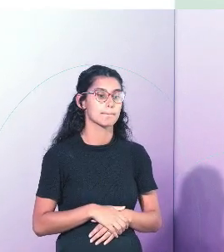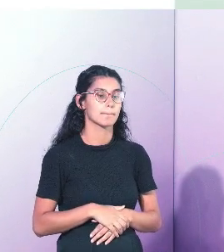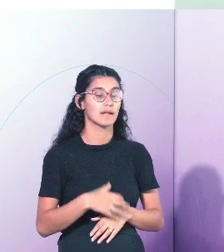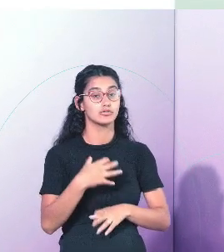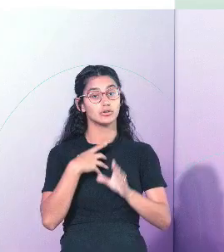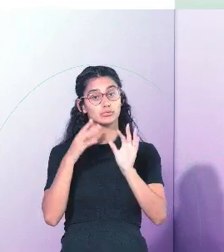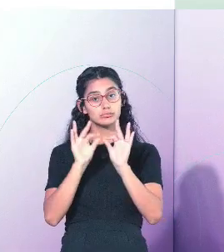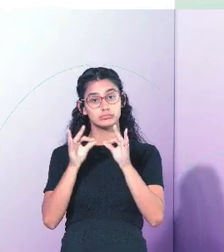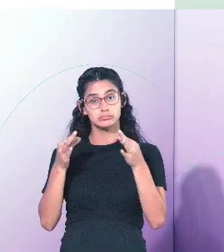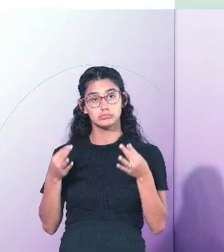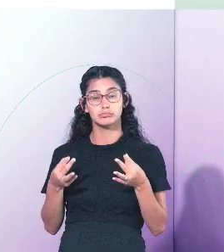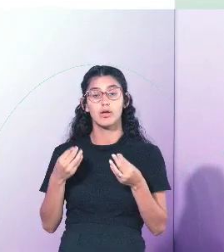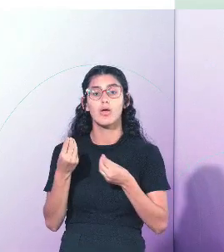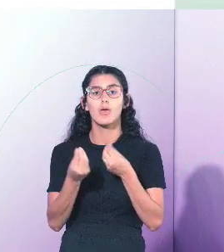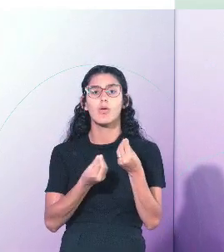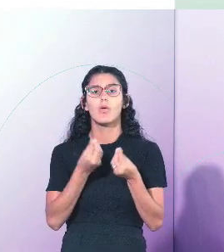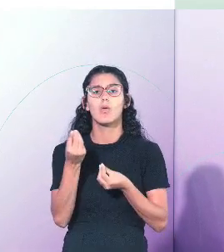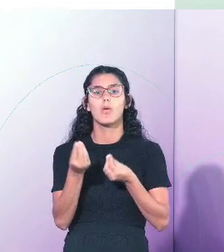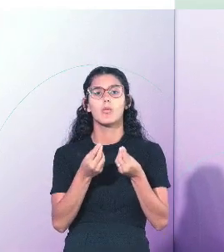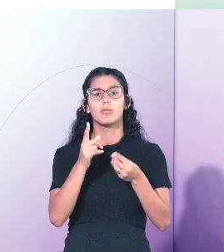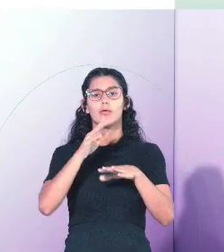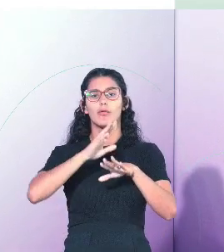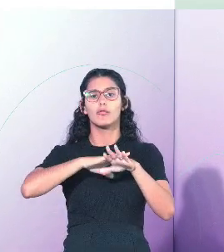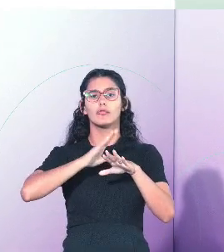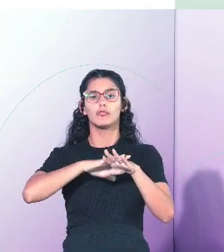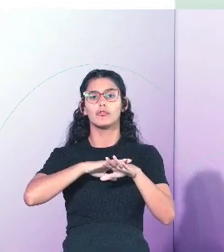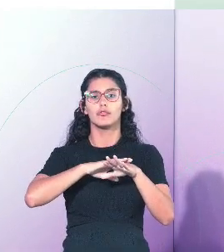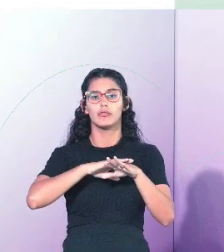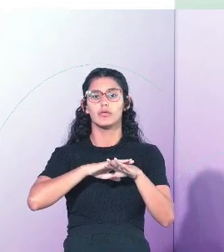muito simples, como que é feito